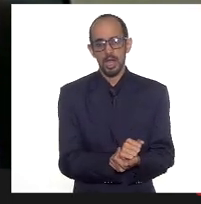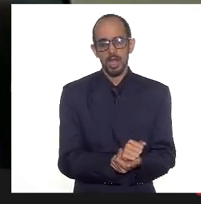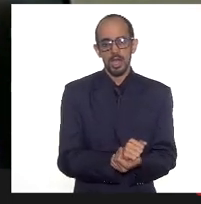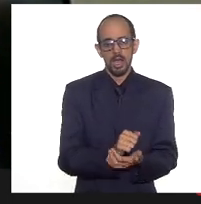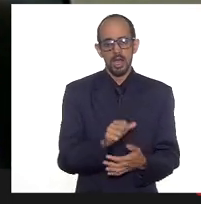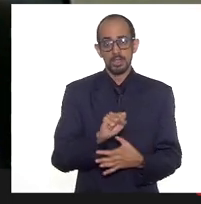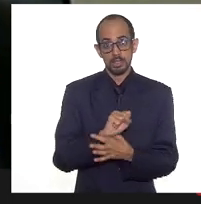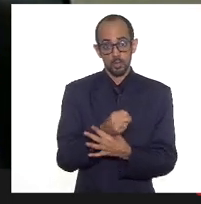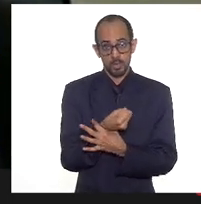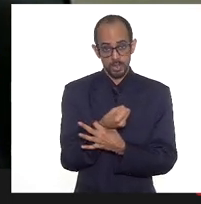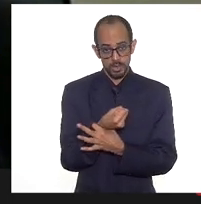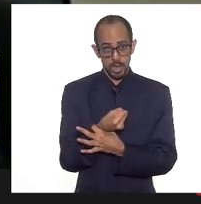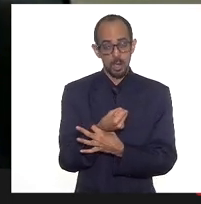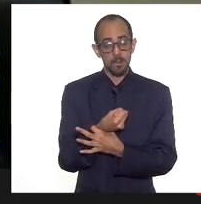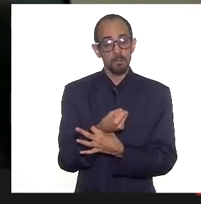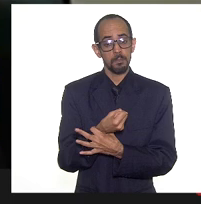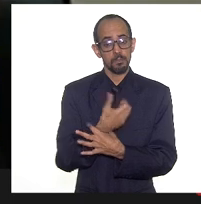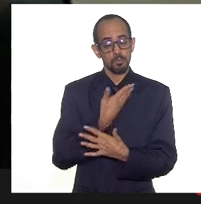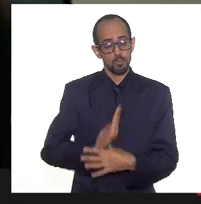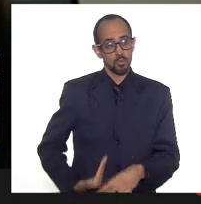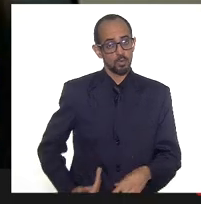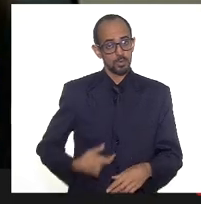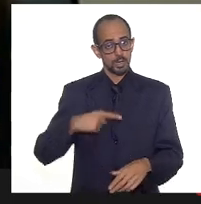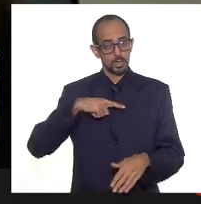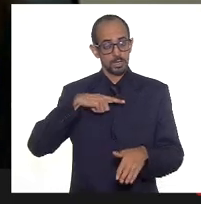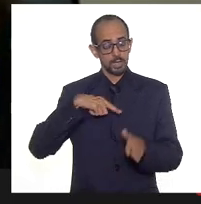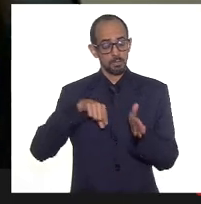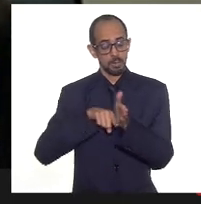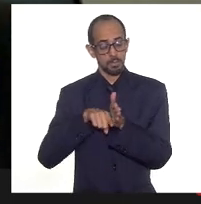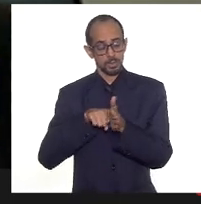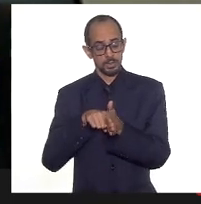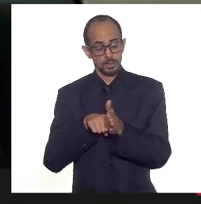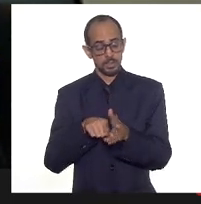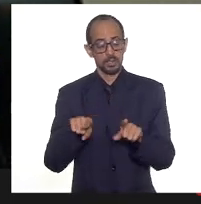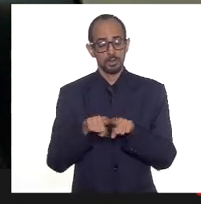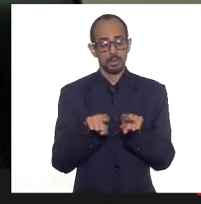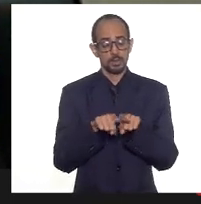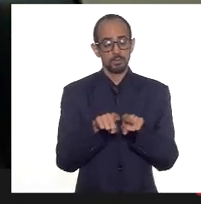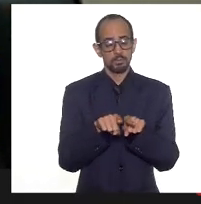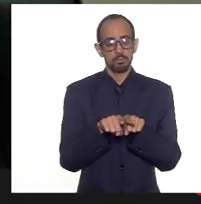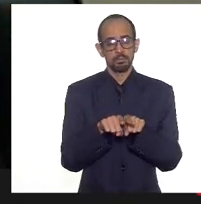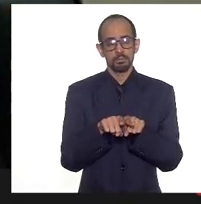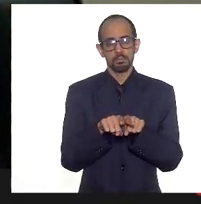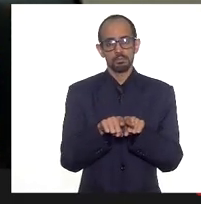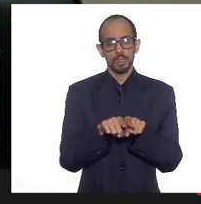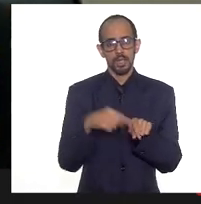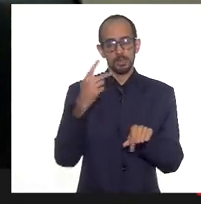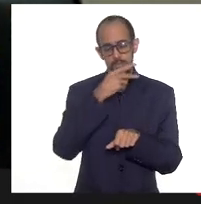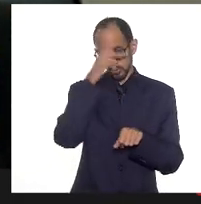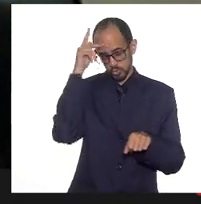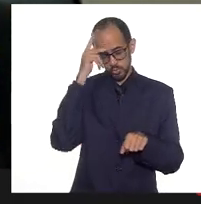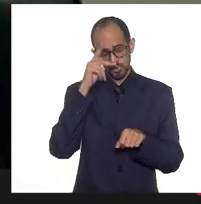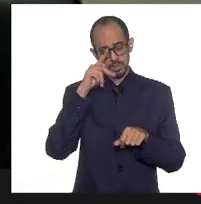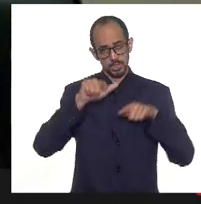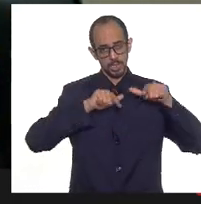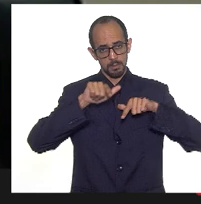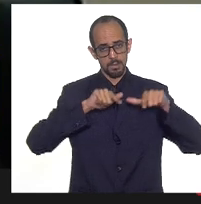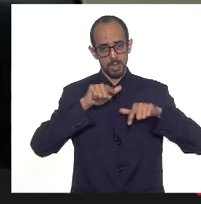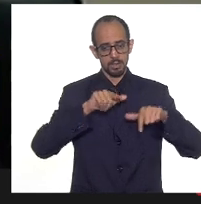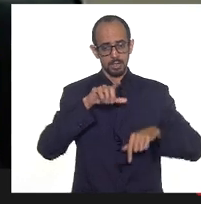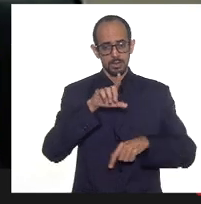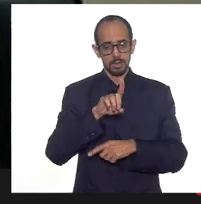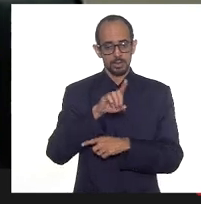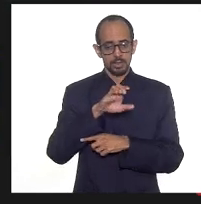Pública, que tem uma pesquisa, e ouvir aqueles que atuam diretamente na DECRAD, seja